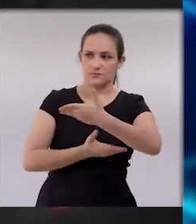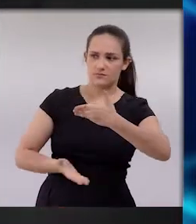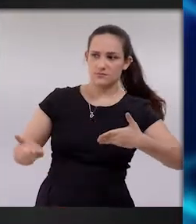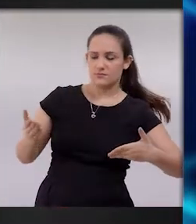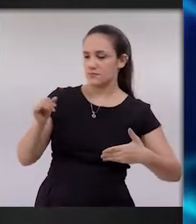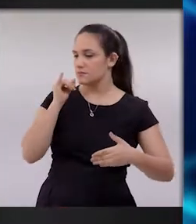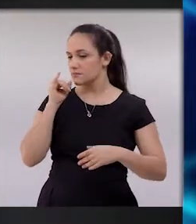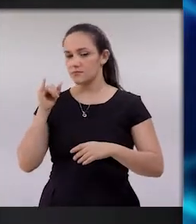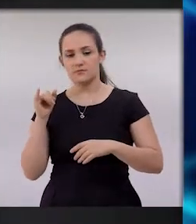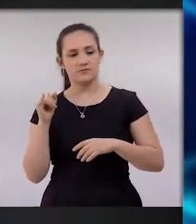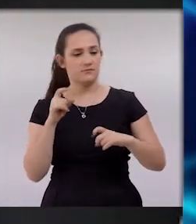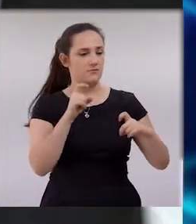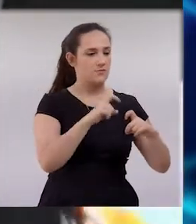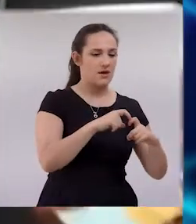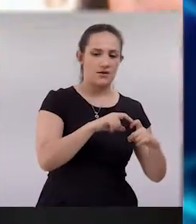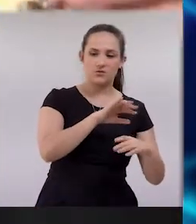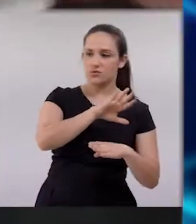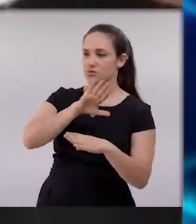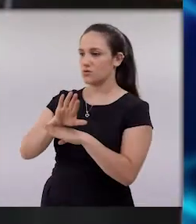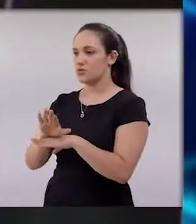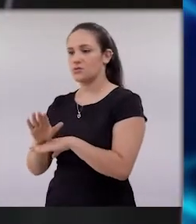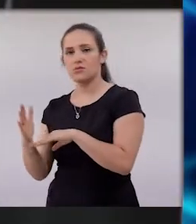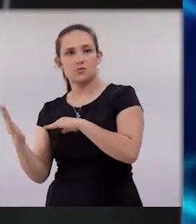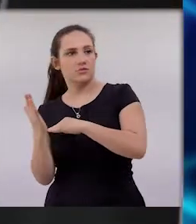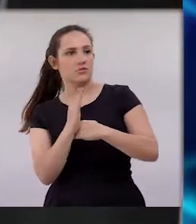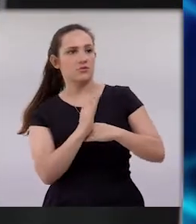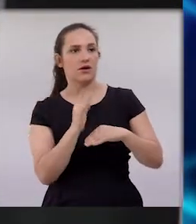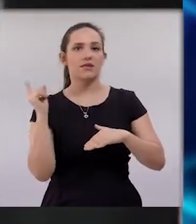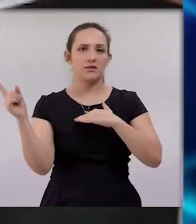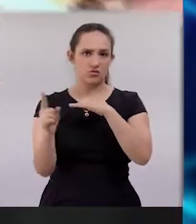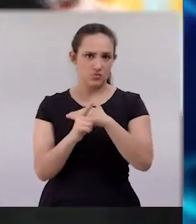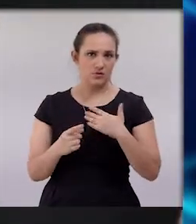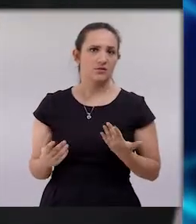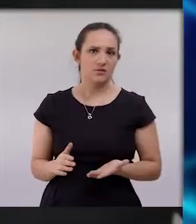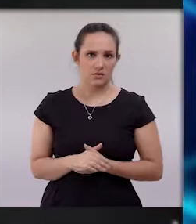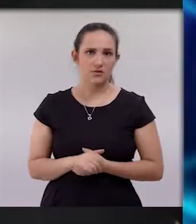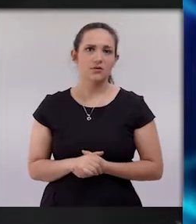intercâmbio, né, médico para outro médico, né, até dentro